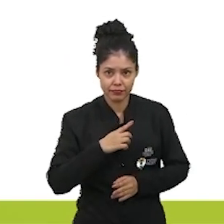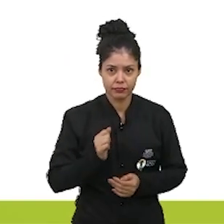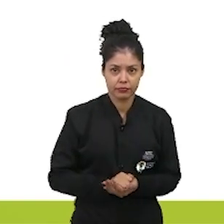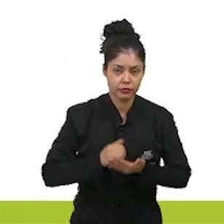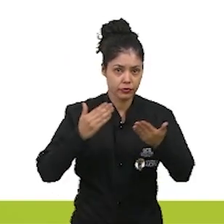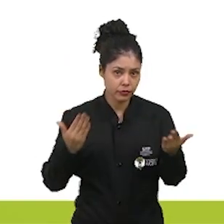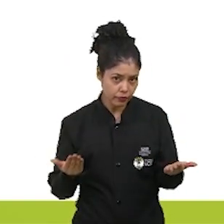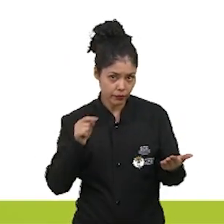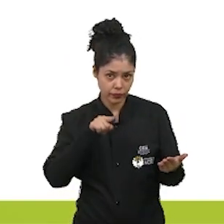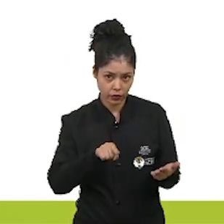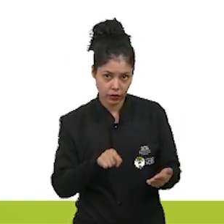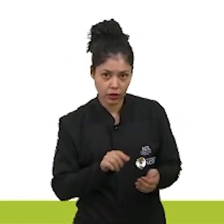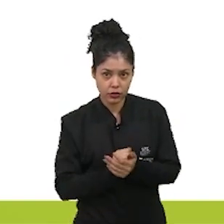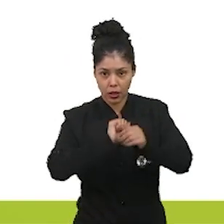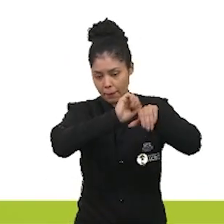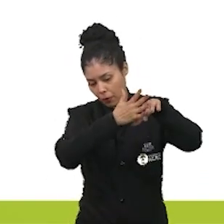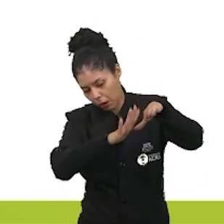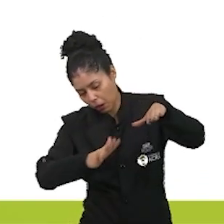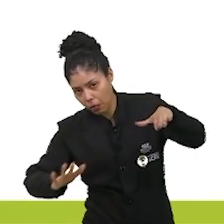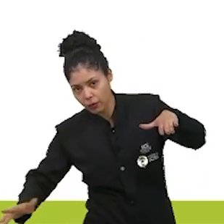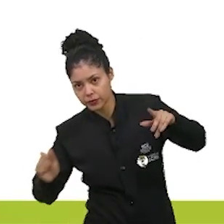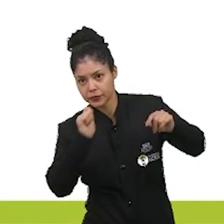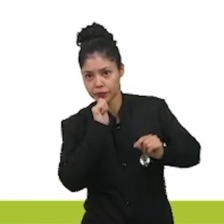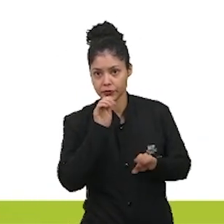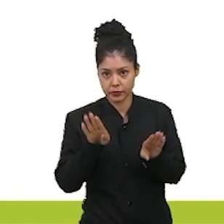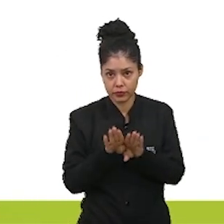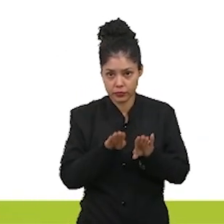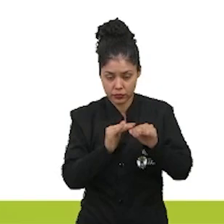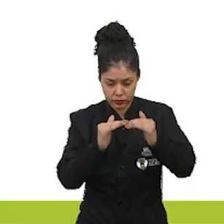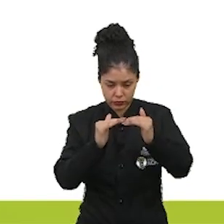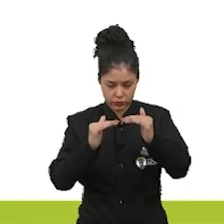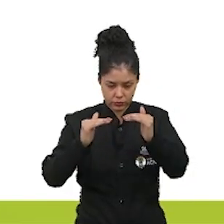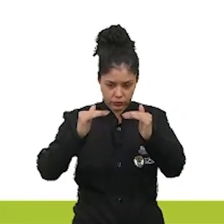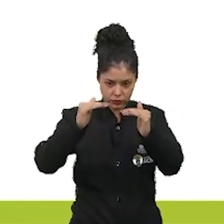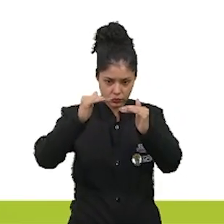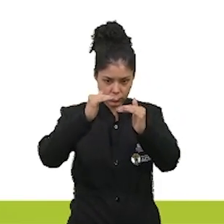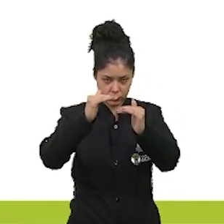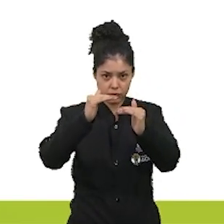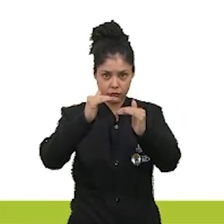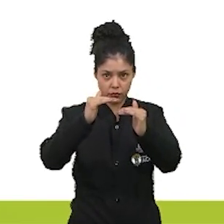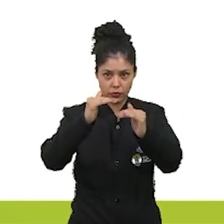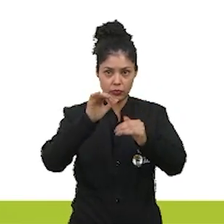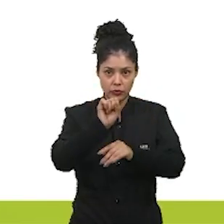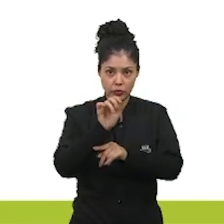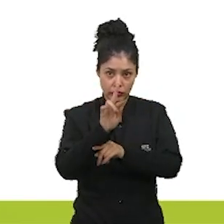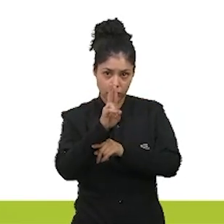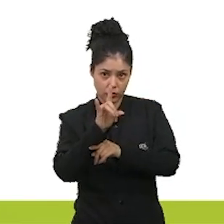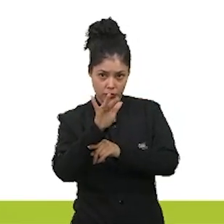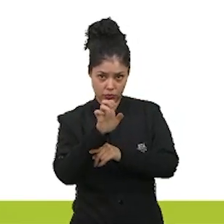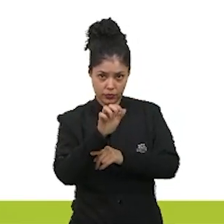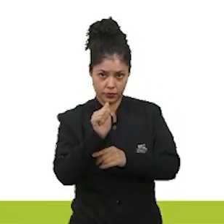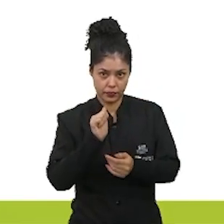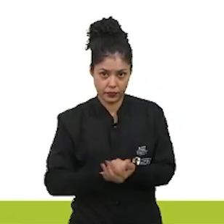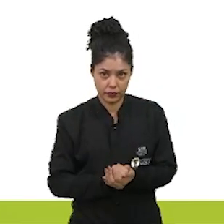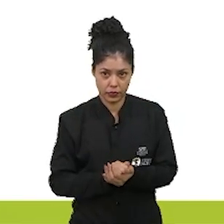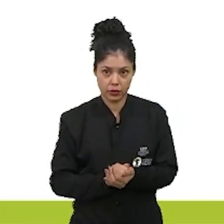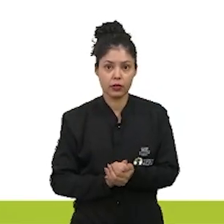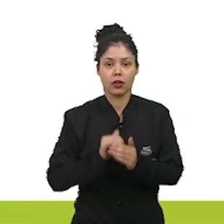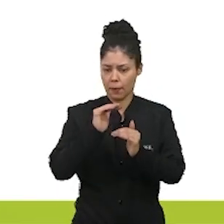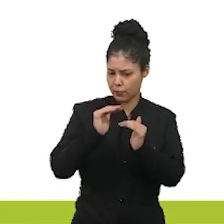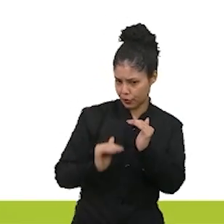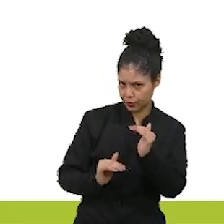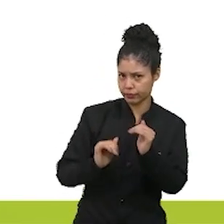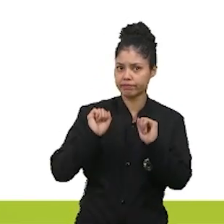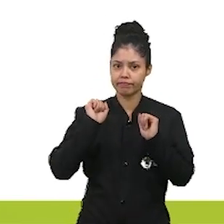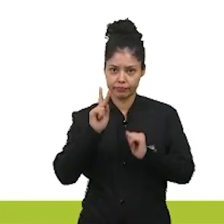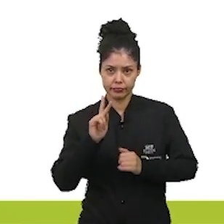Tá? E essas erosões, elas são levadas para as bacias sedimentares, as áreas mais baixas.